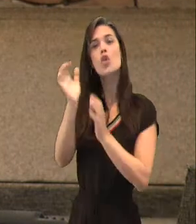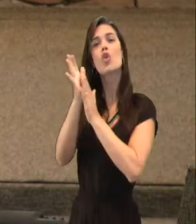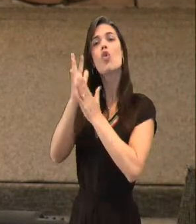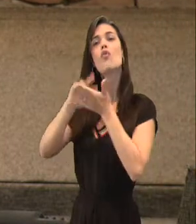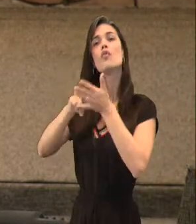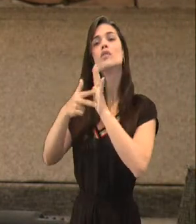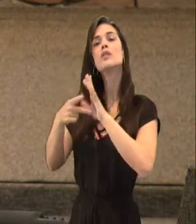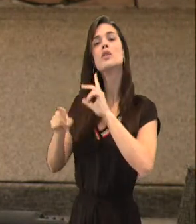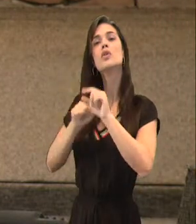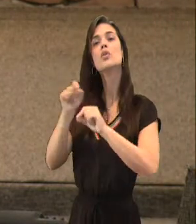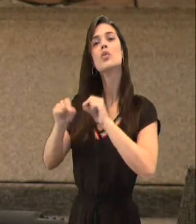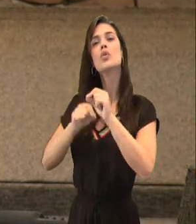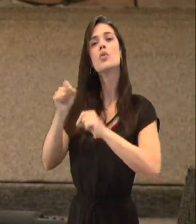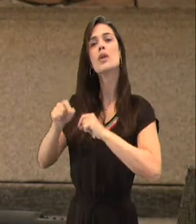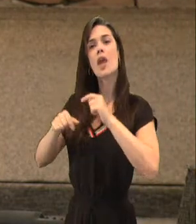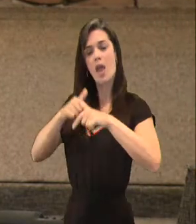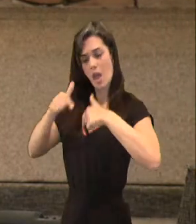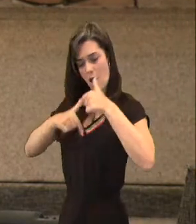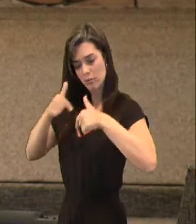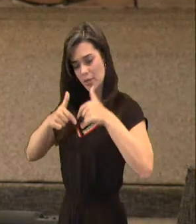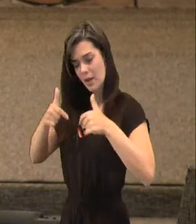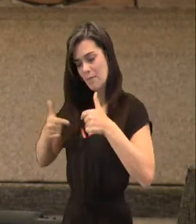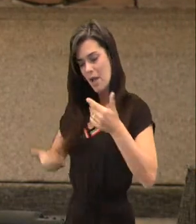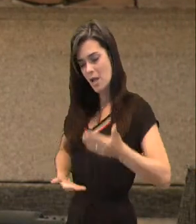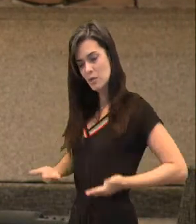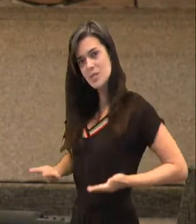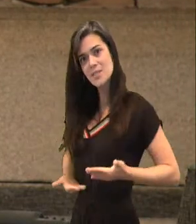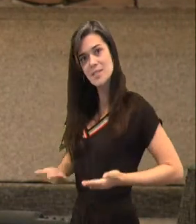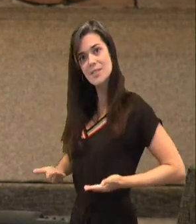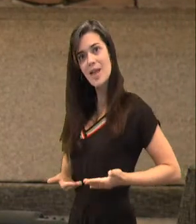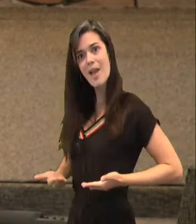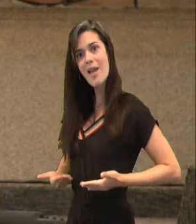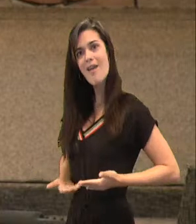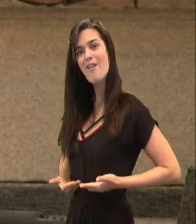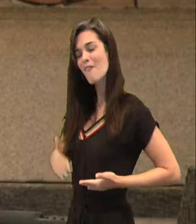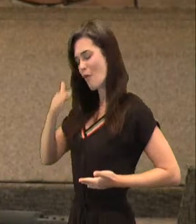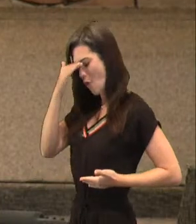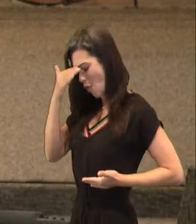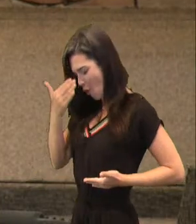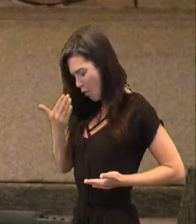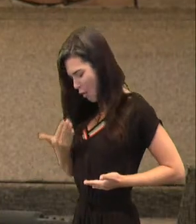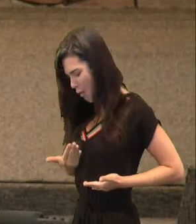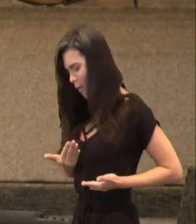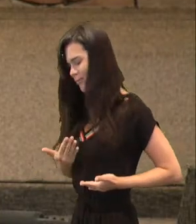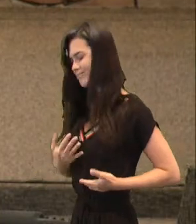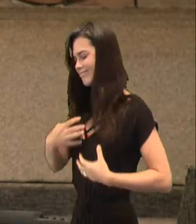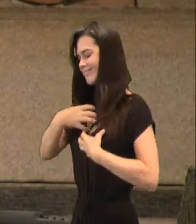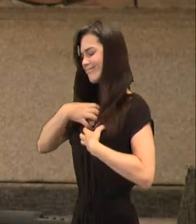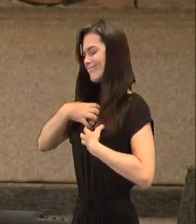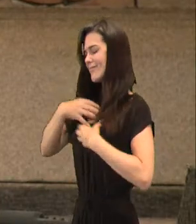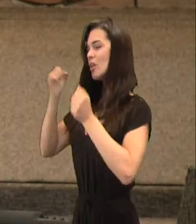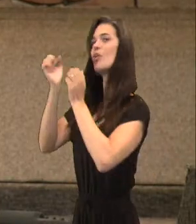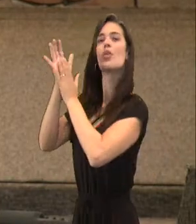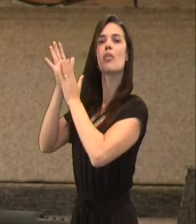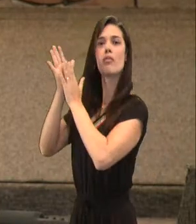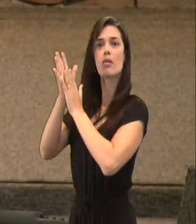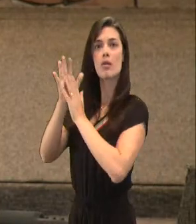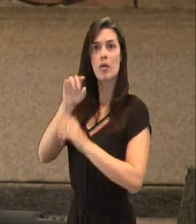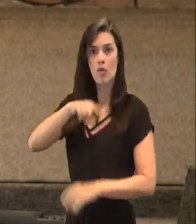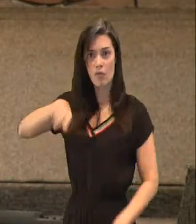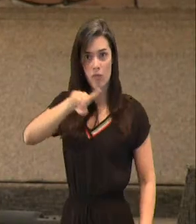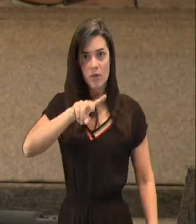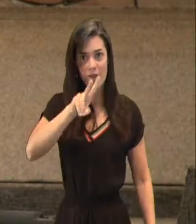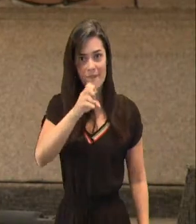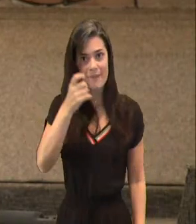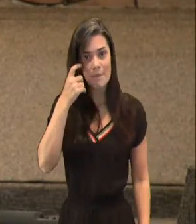a obra e a felicidade do céu. E todos aqueles que irão para o céu no futuro devem começar a se conscientizar sobre o